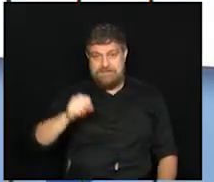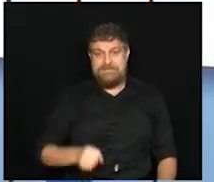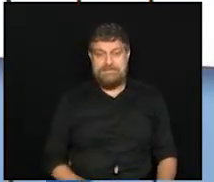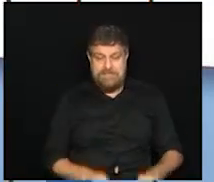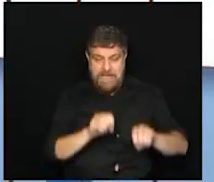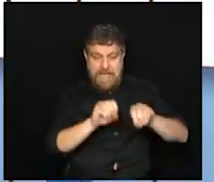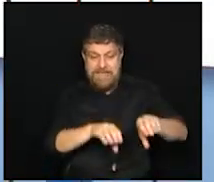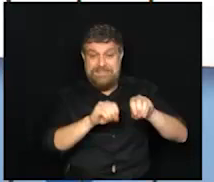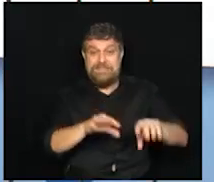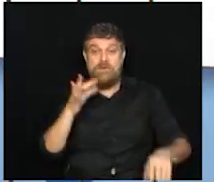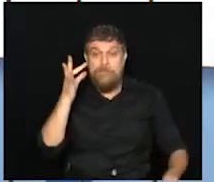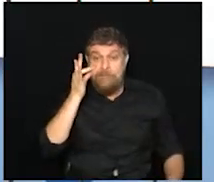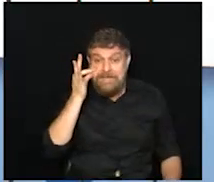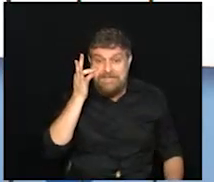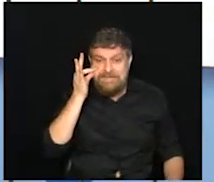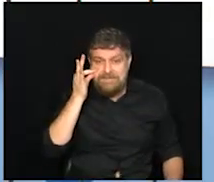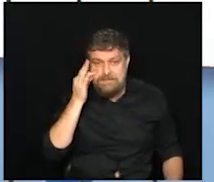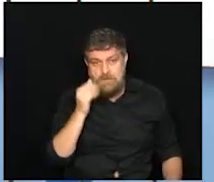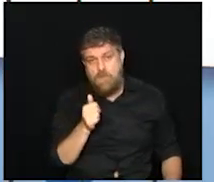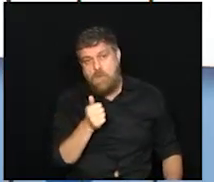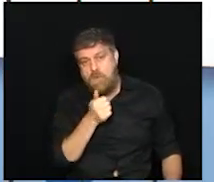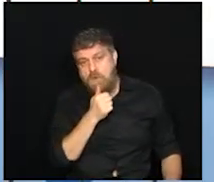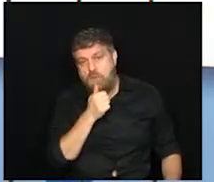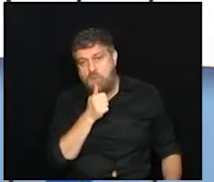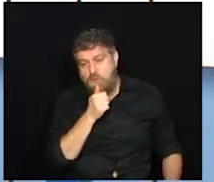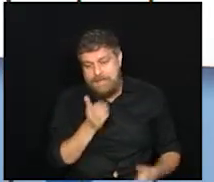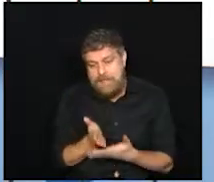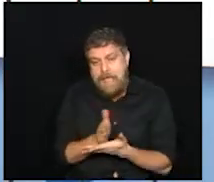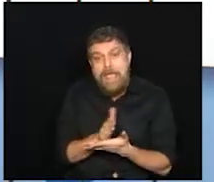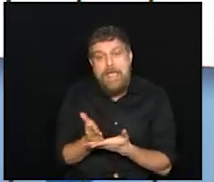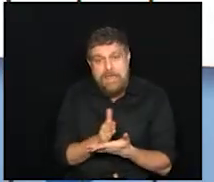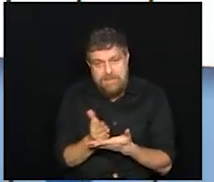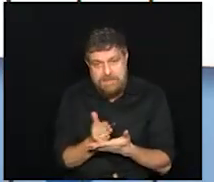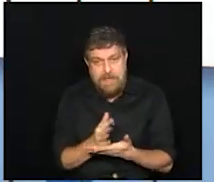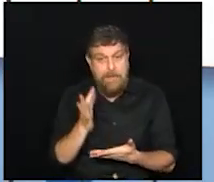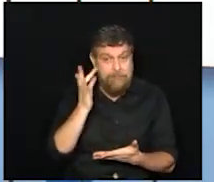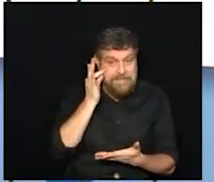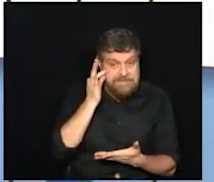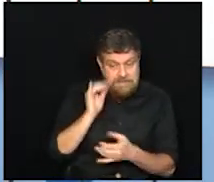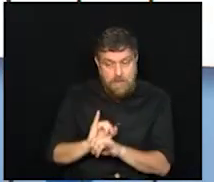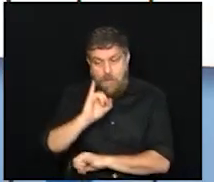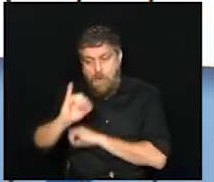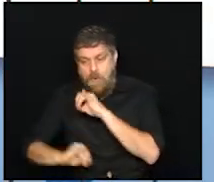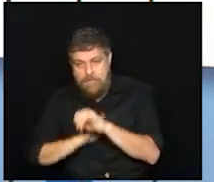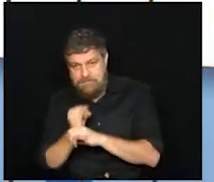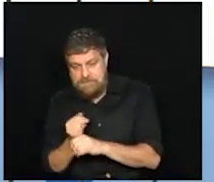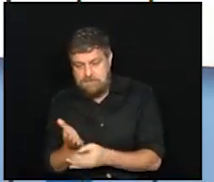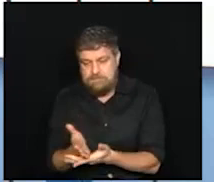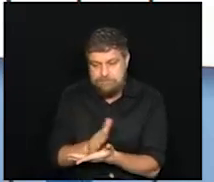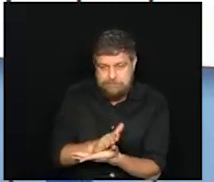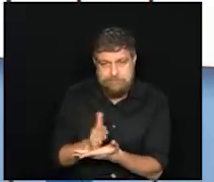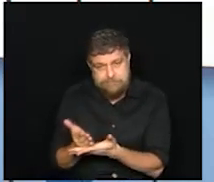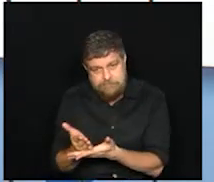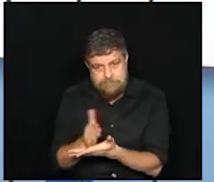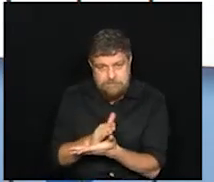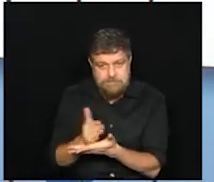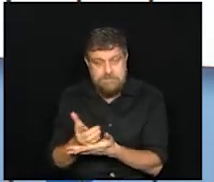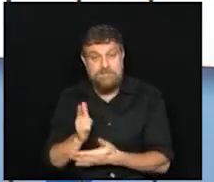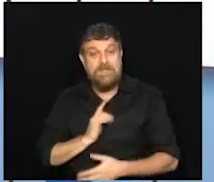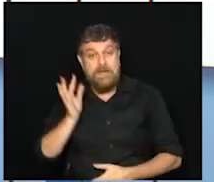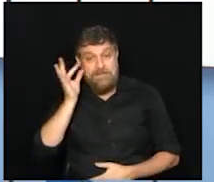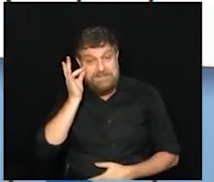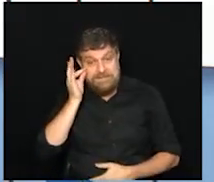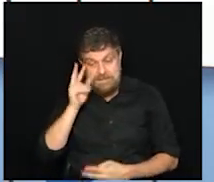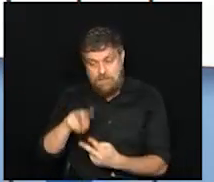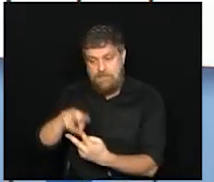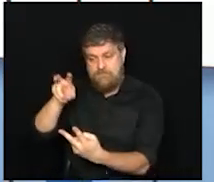aulas presenciais, ainda de forma híbrida, podendo ser pela internet ou também de forma presencial,